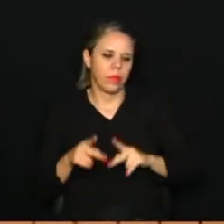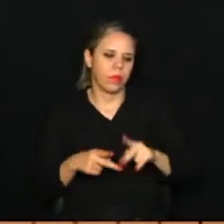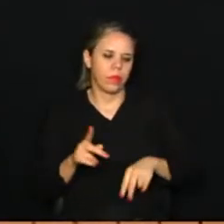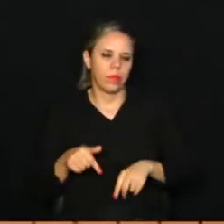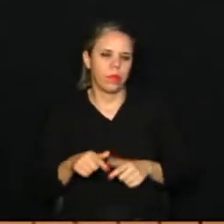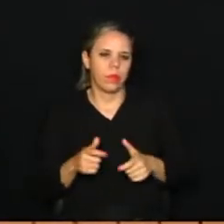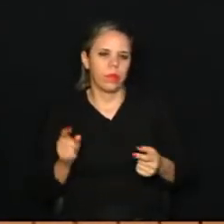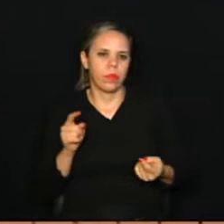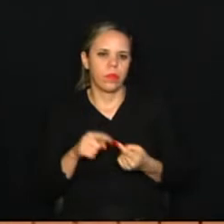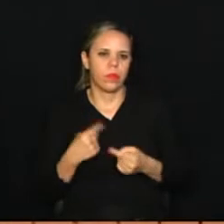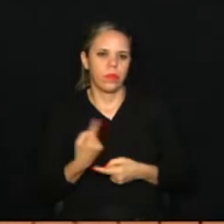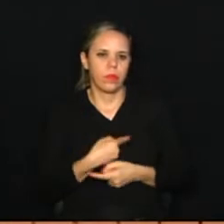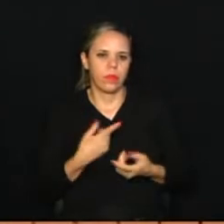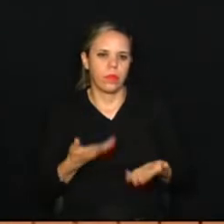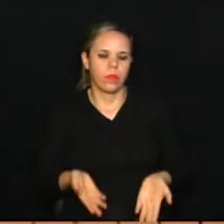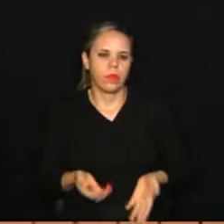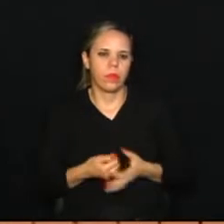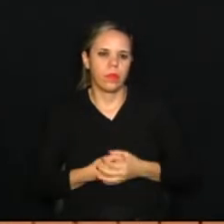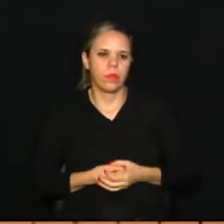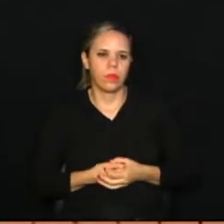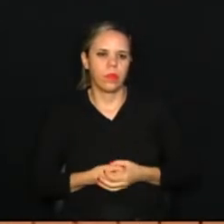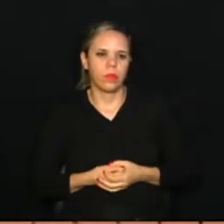maior objetivo nosso, né?